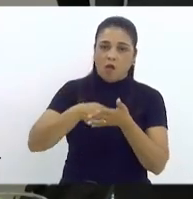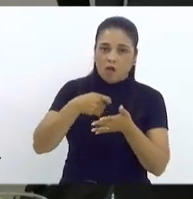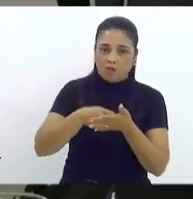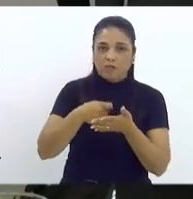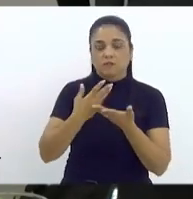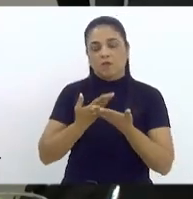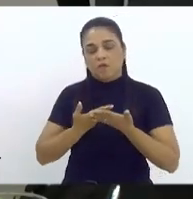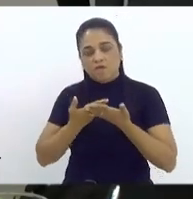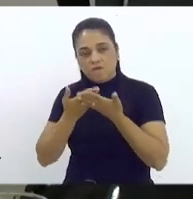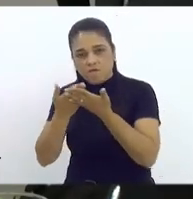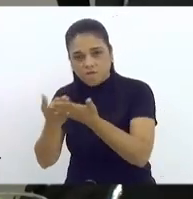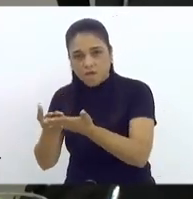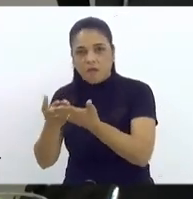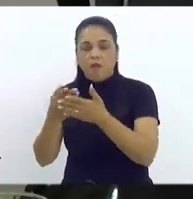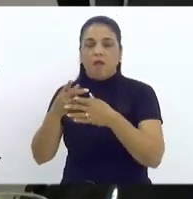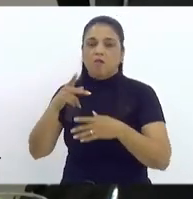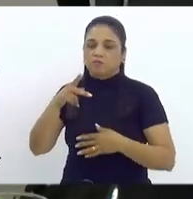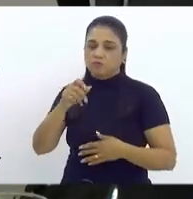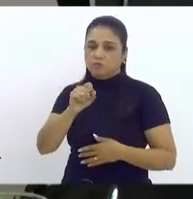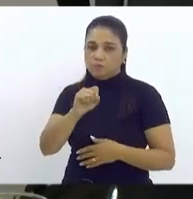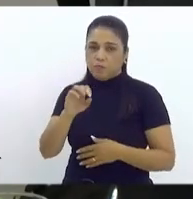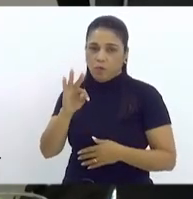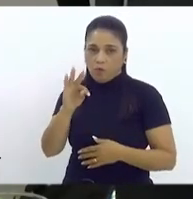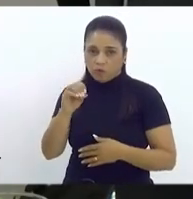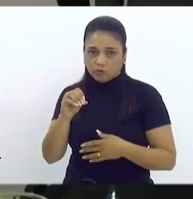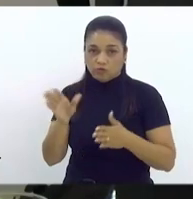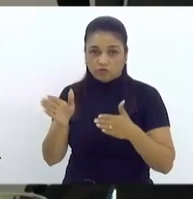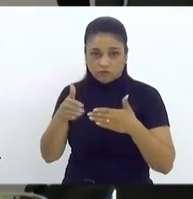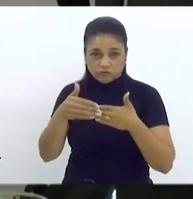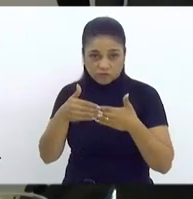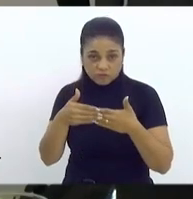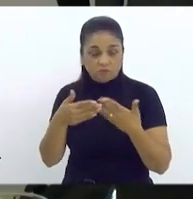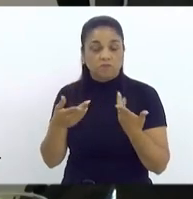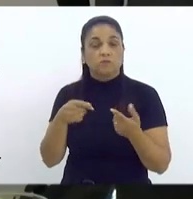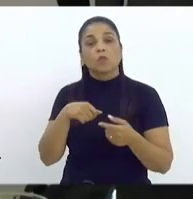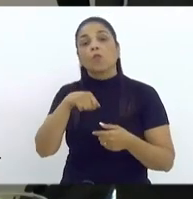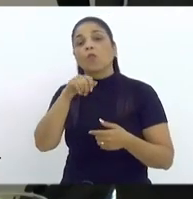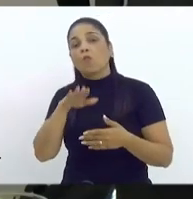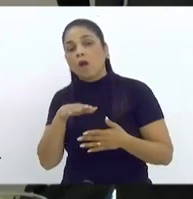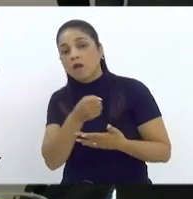comentei, toda a parte de postos fechados, quais são